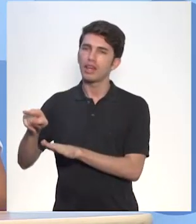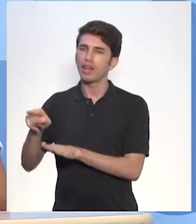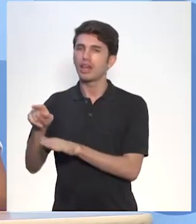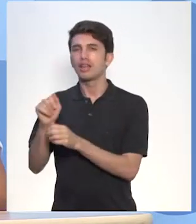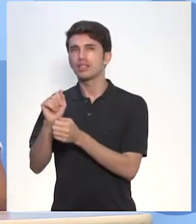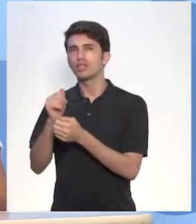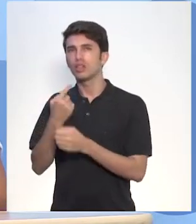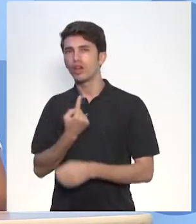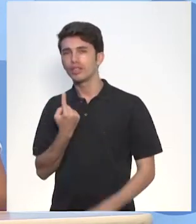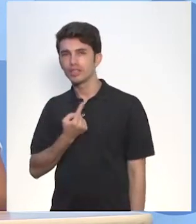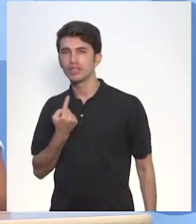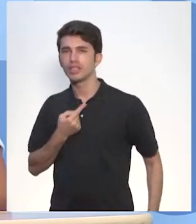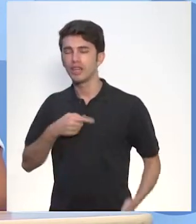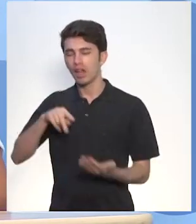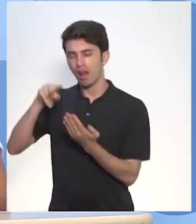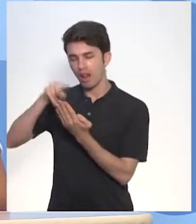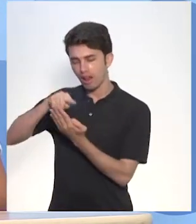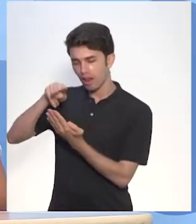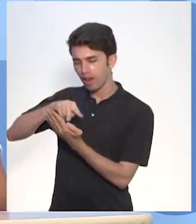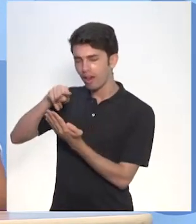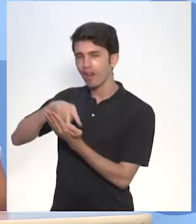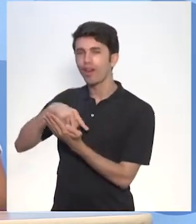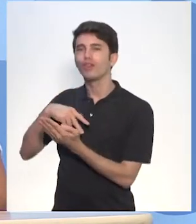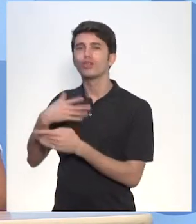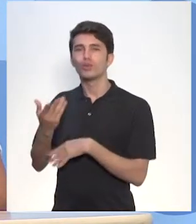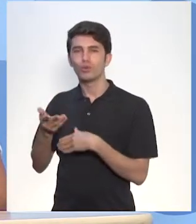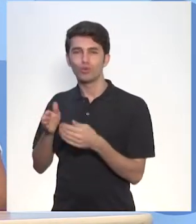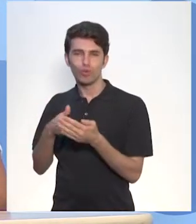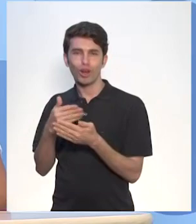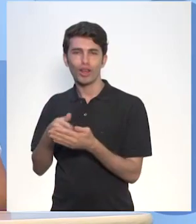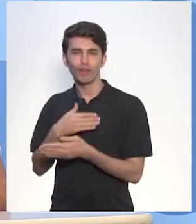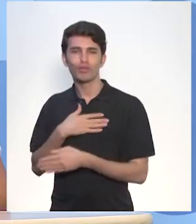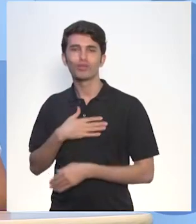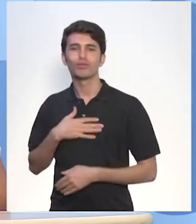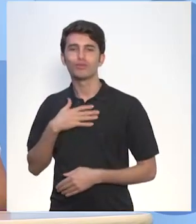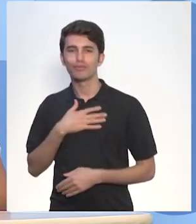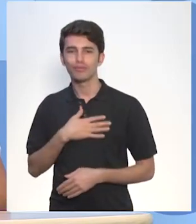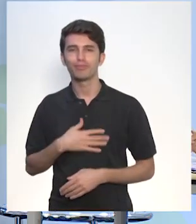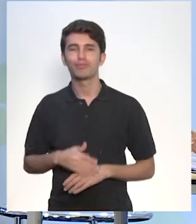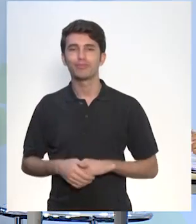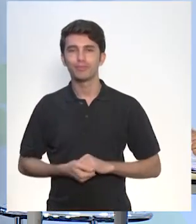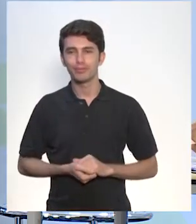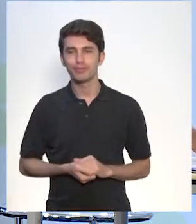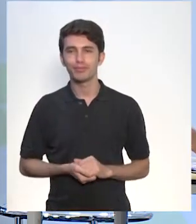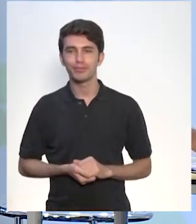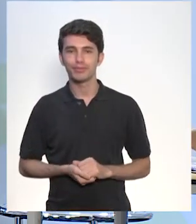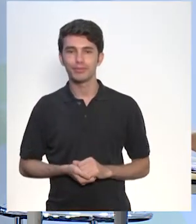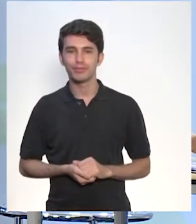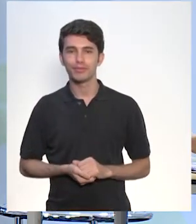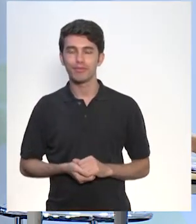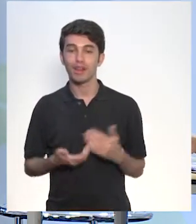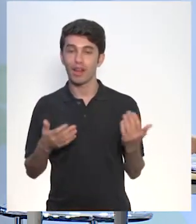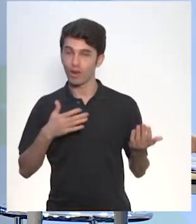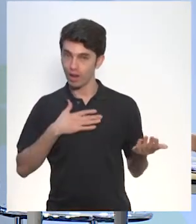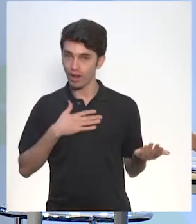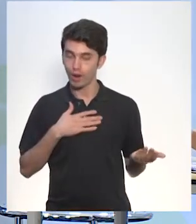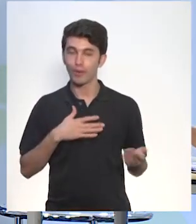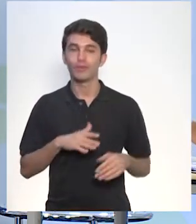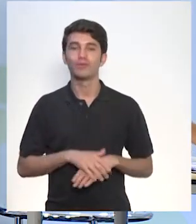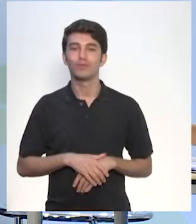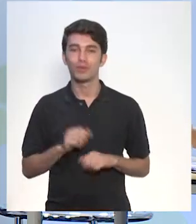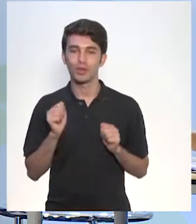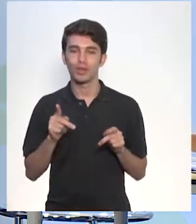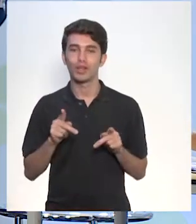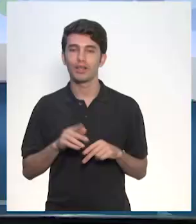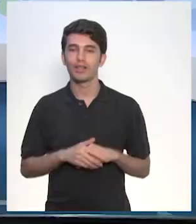um tempo para ficar no cantinho lendo, né? Ler um livro, tirar um tempo para... Muito bem, agora é a minha vez, é isso? É.